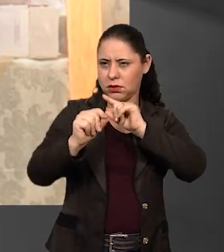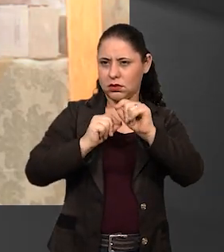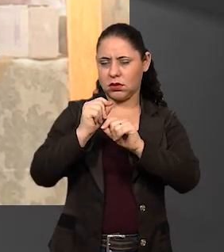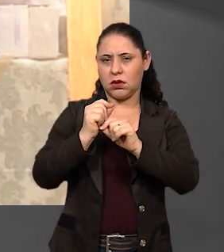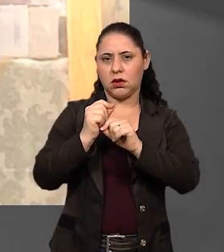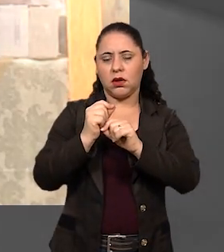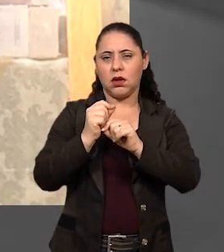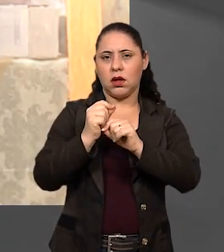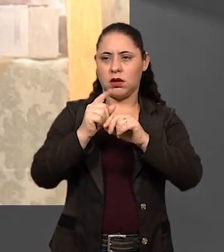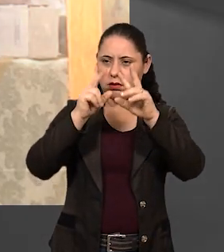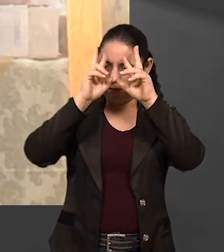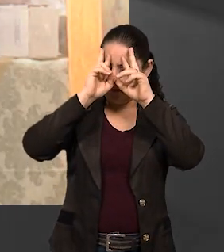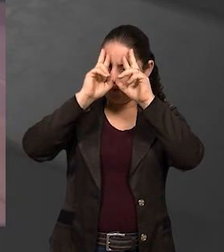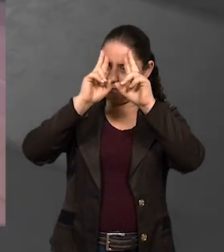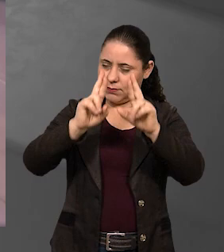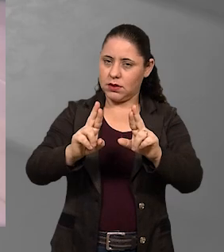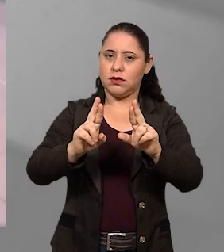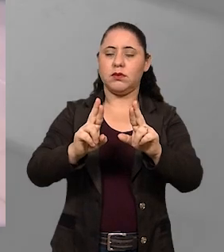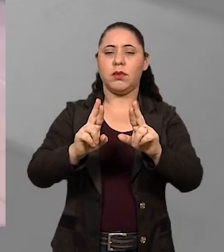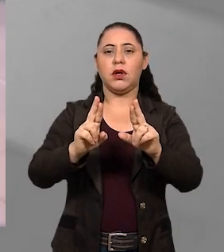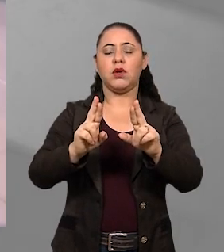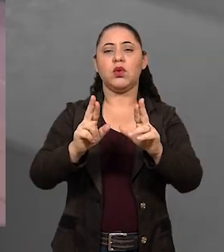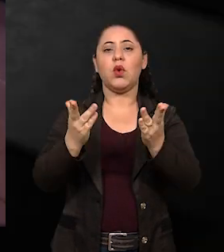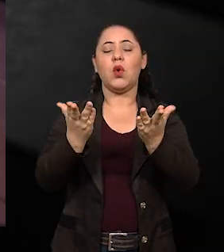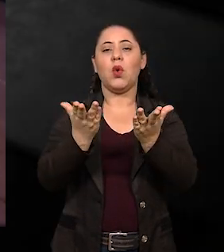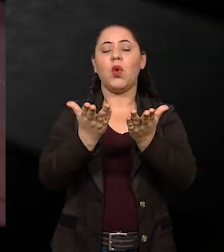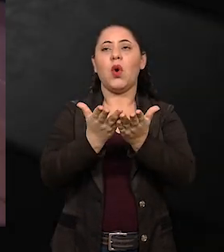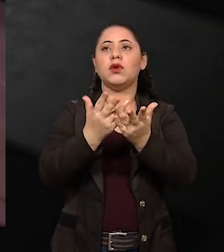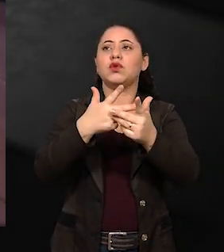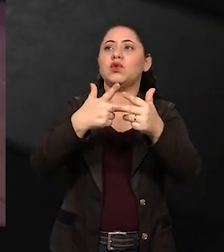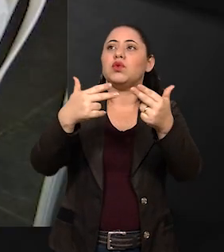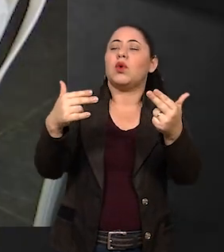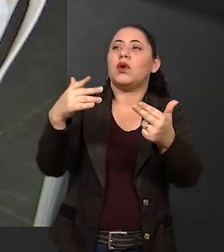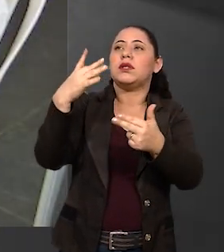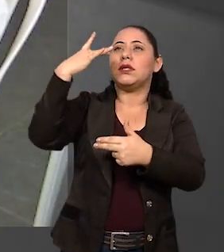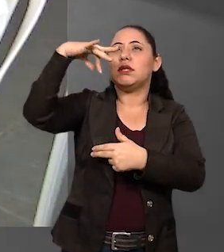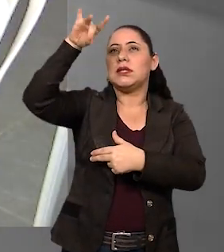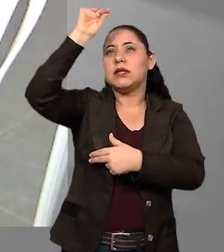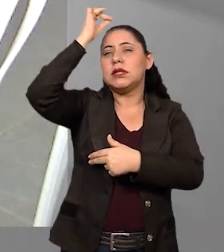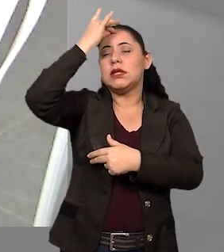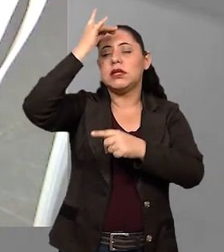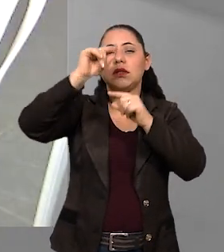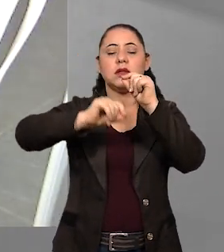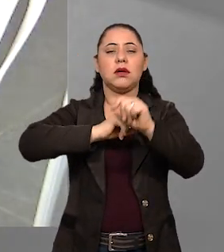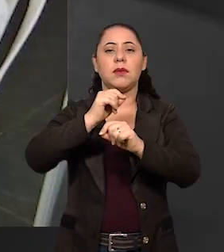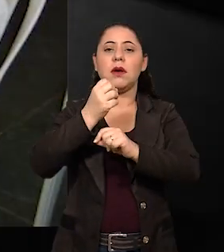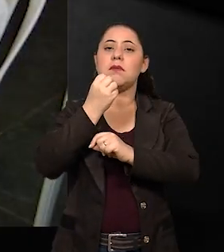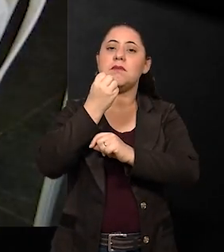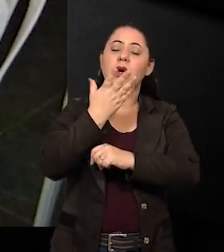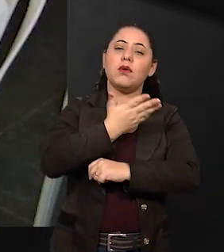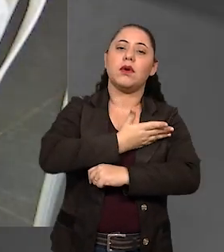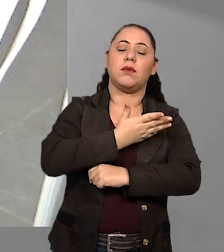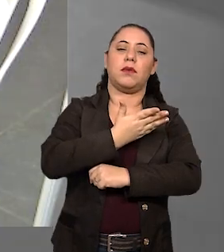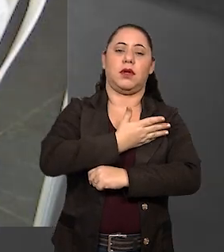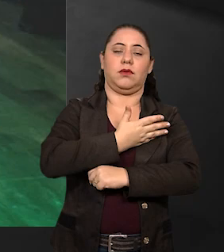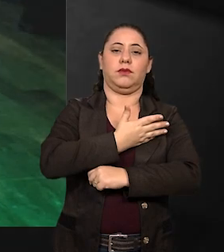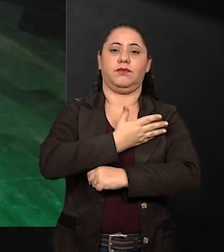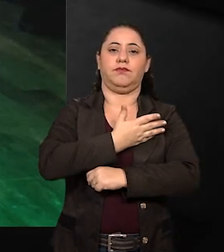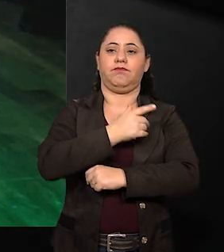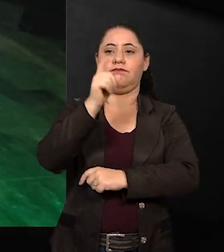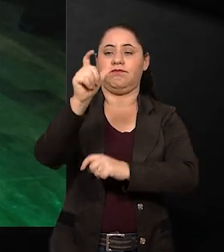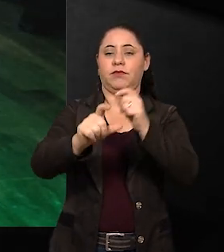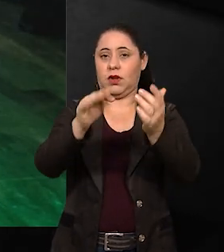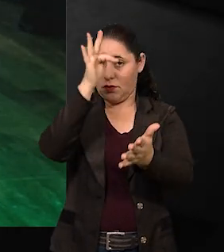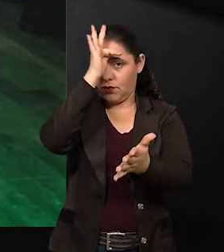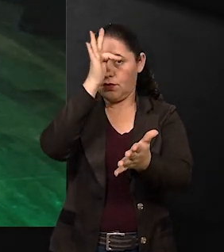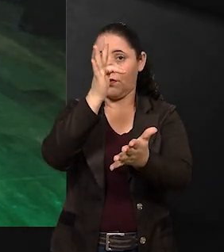filiação, de respeito às coisas sagradas, sendo cortês, sendo, sobretudo, um bom amigo, um bom companheiro,